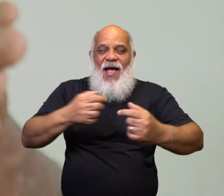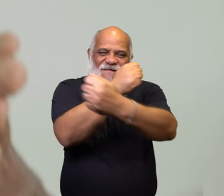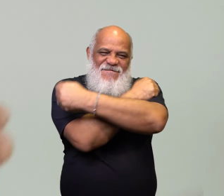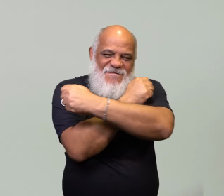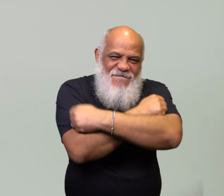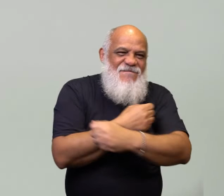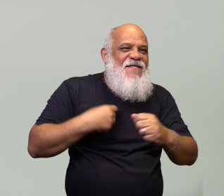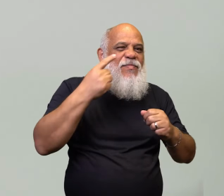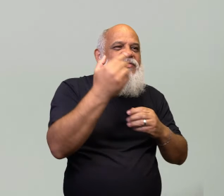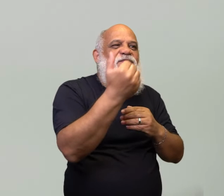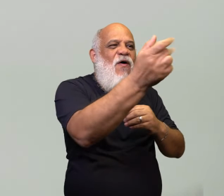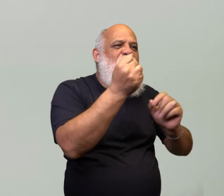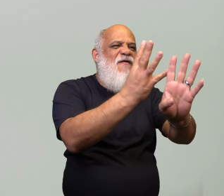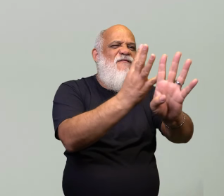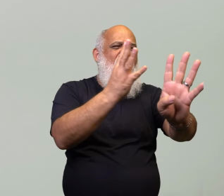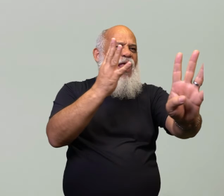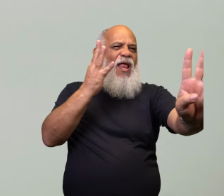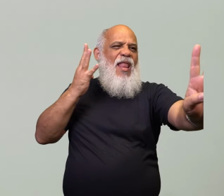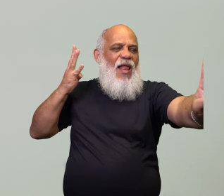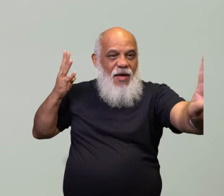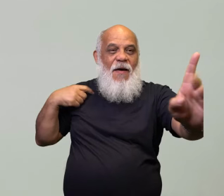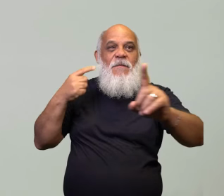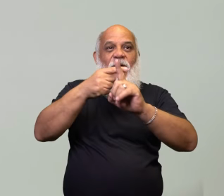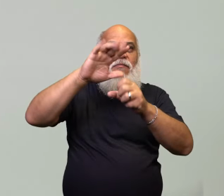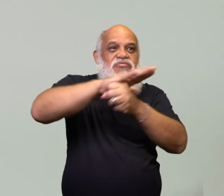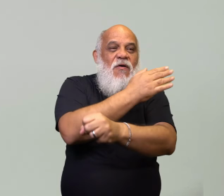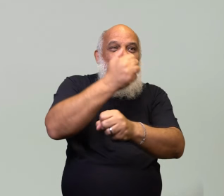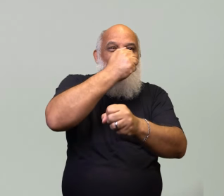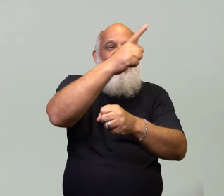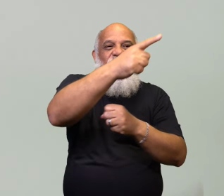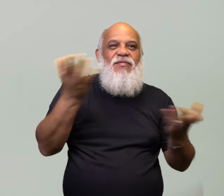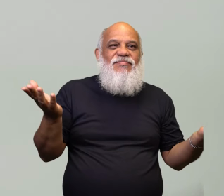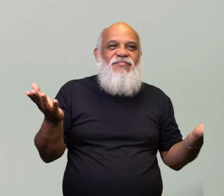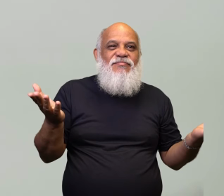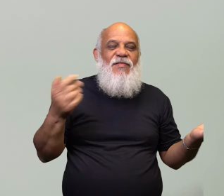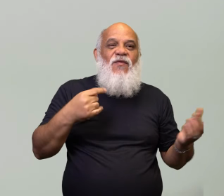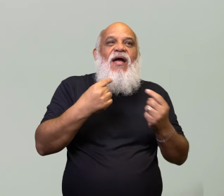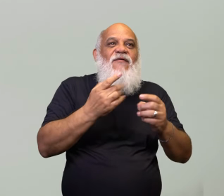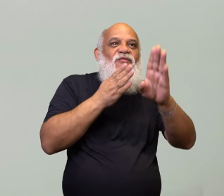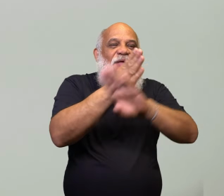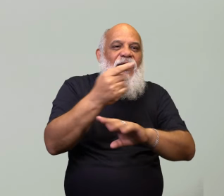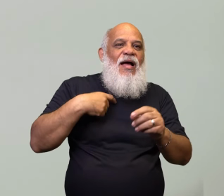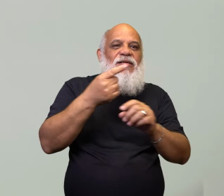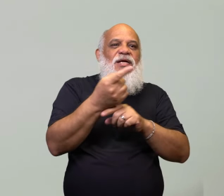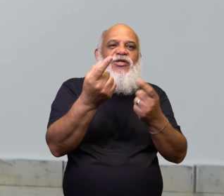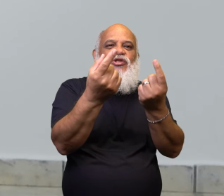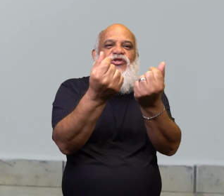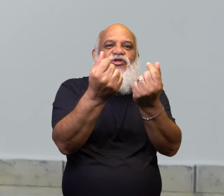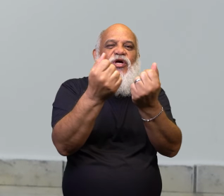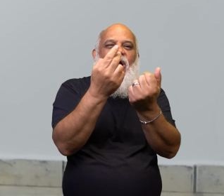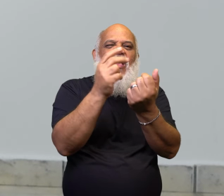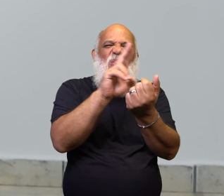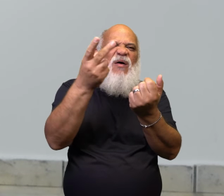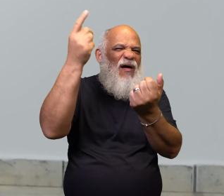aquela fila para entrar, era absurdo, né? Não tinha nem um cruzeiro, falava cruzeiro, não real.